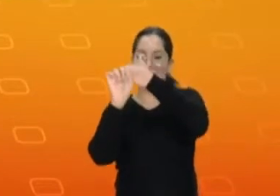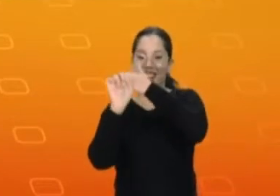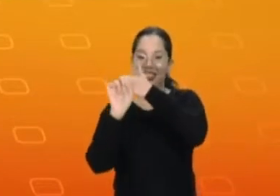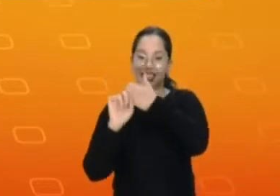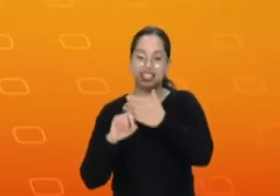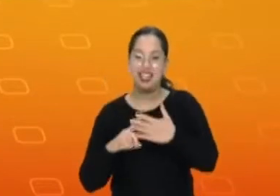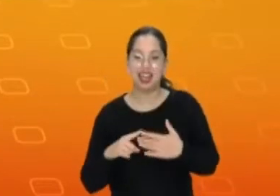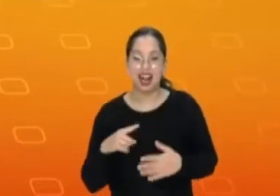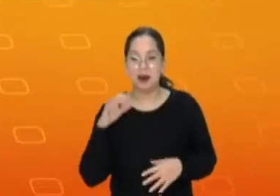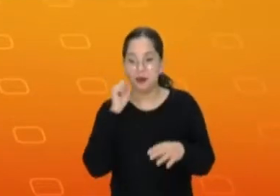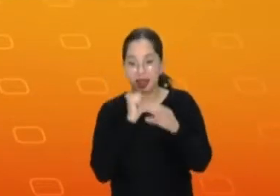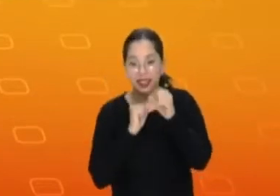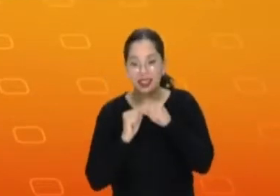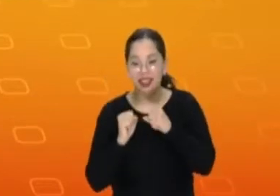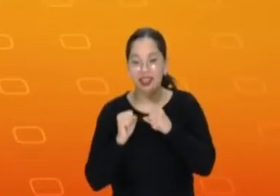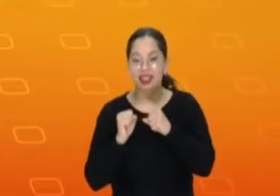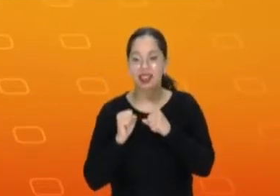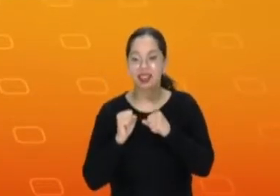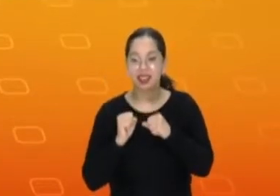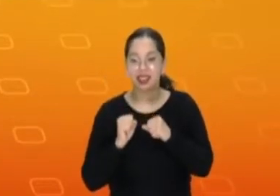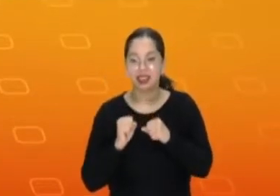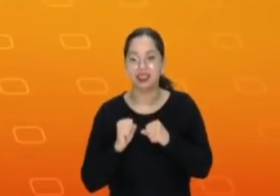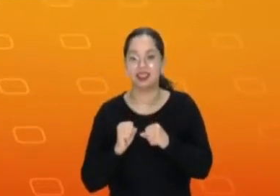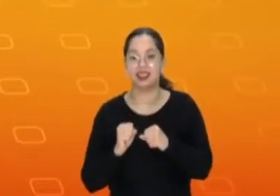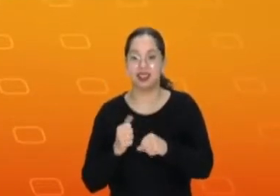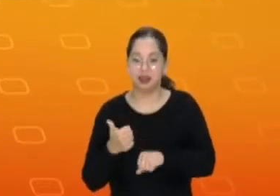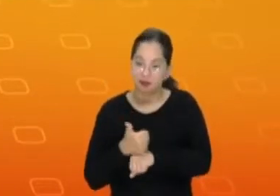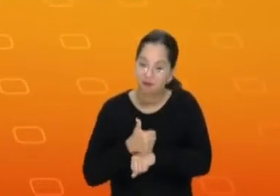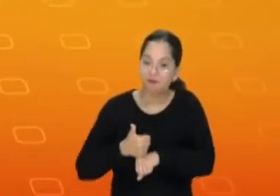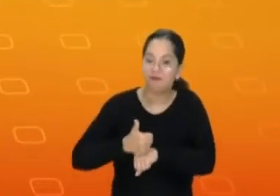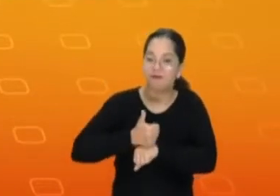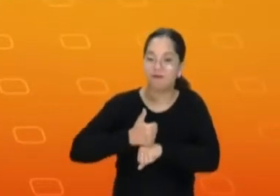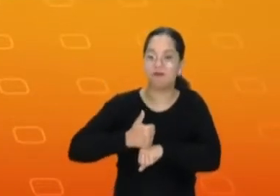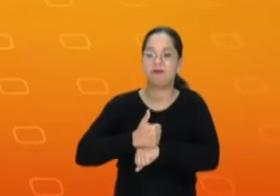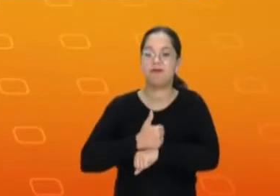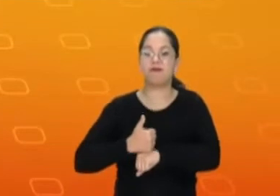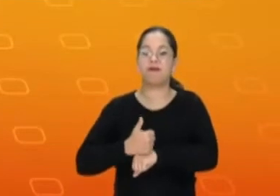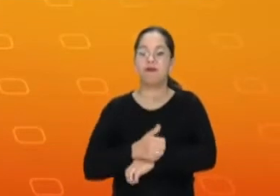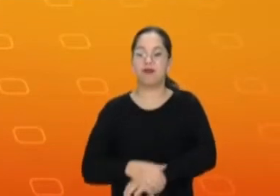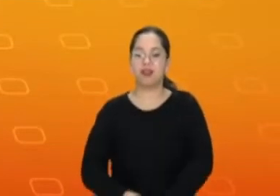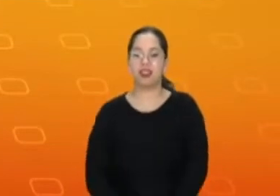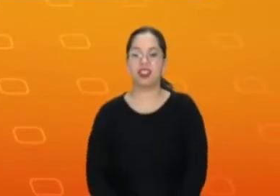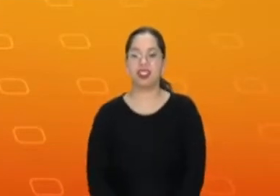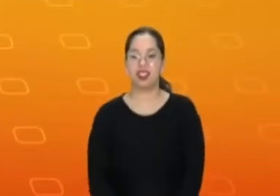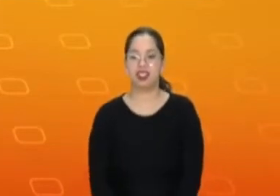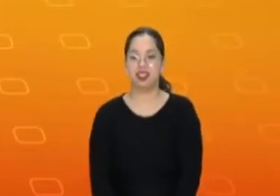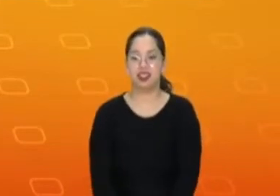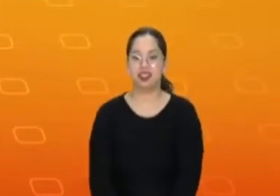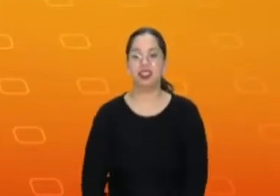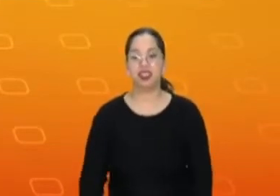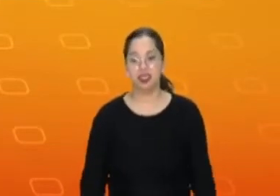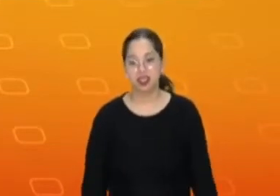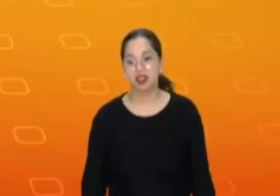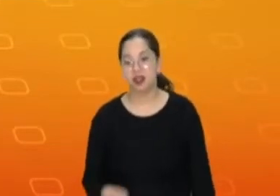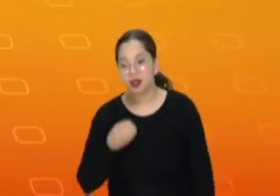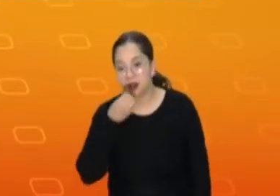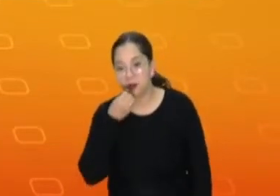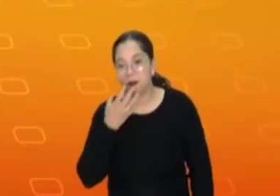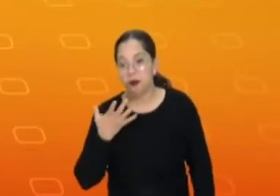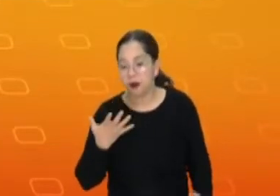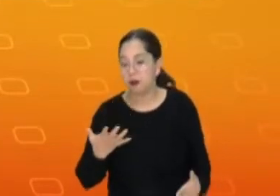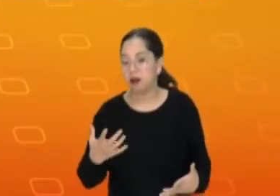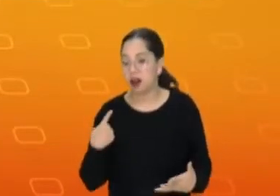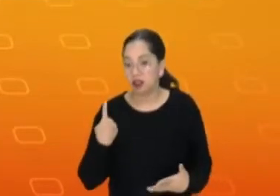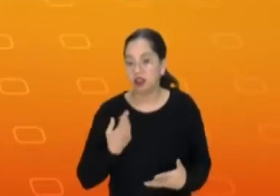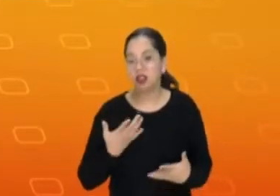de aprendizado, né, muito mais profissionalizada. Então, talvez, acho que isso é até um driver bom para a gente aqui, né, profissionais do